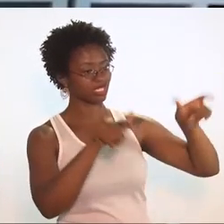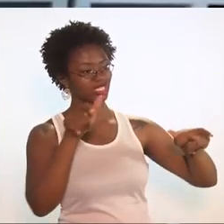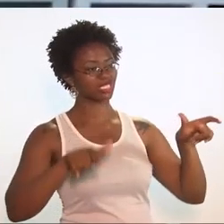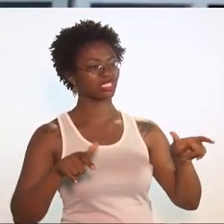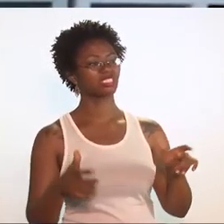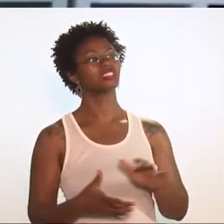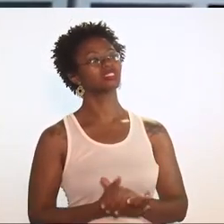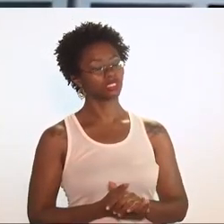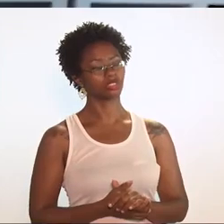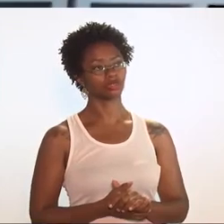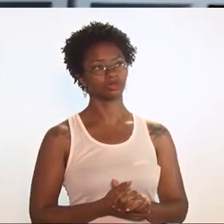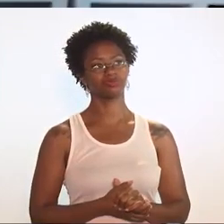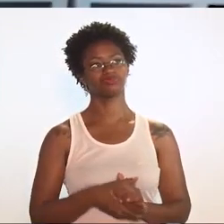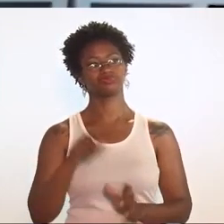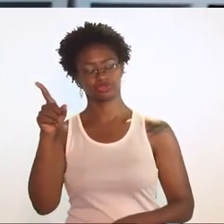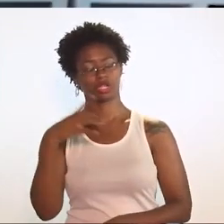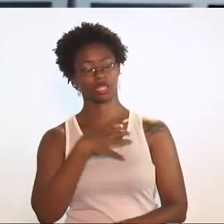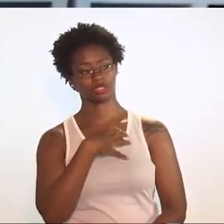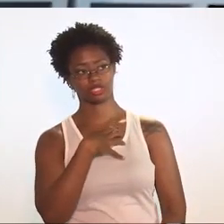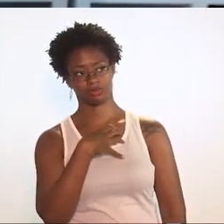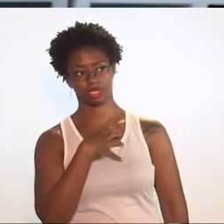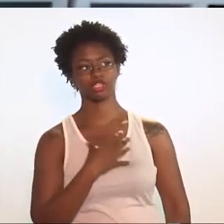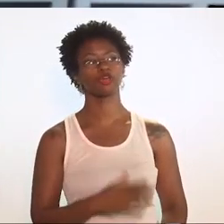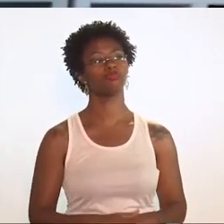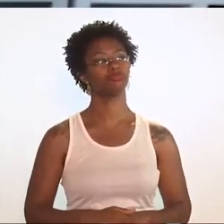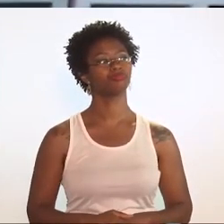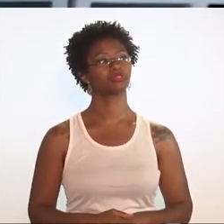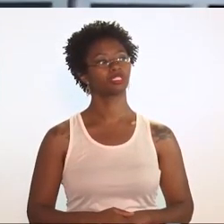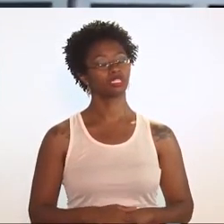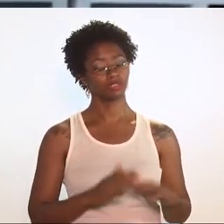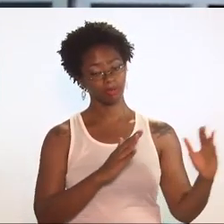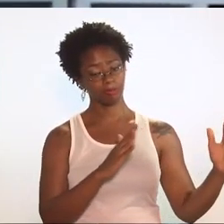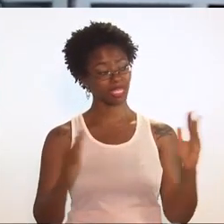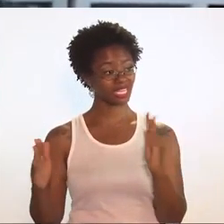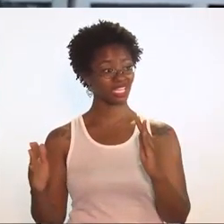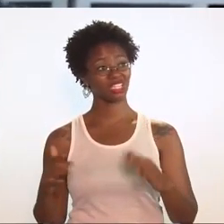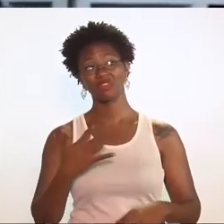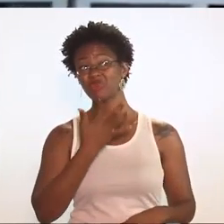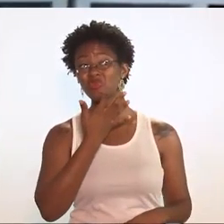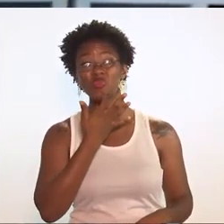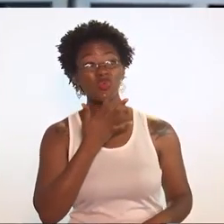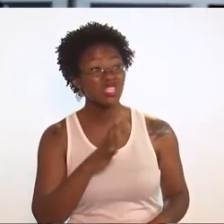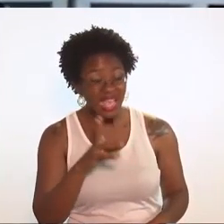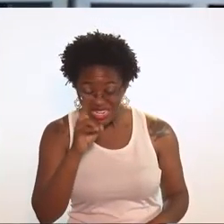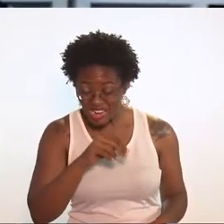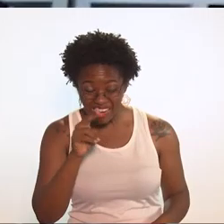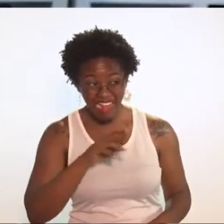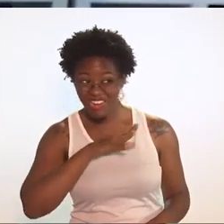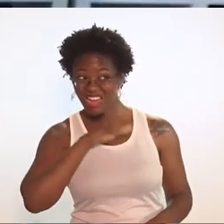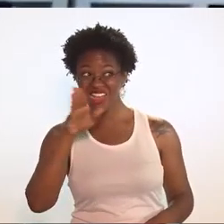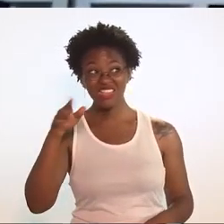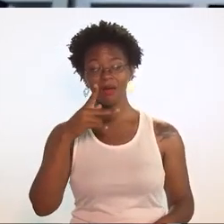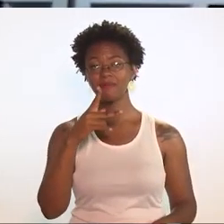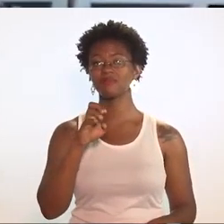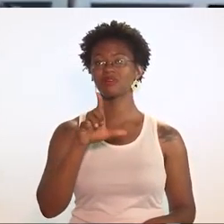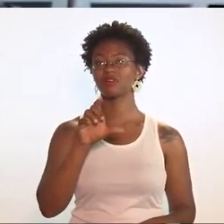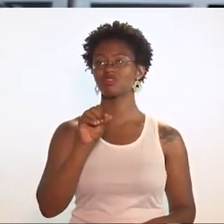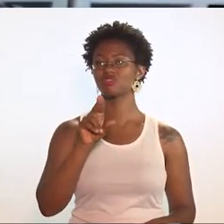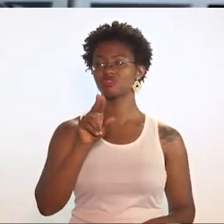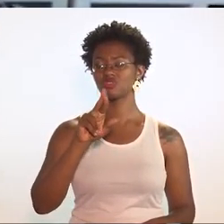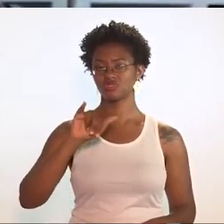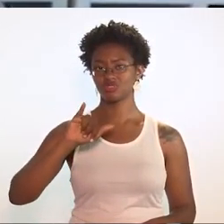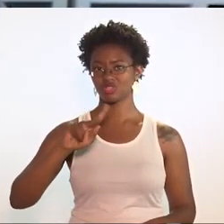quase seminuas, você entendeu? Num total abandono pela nossa sociedade. Eu tive